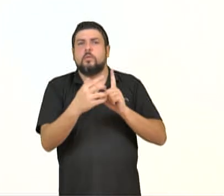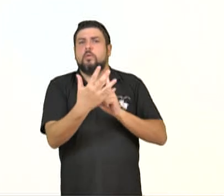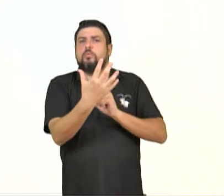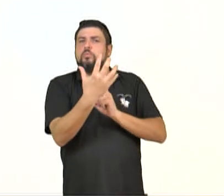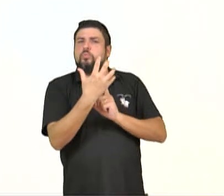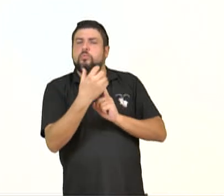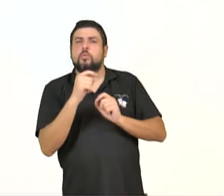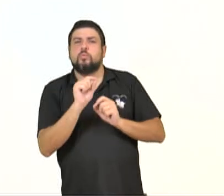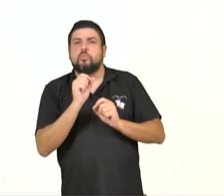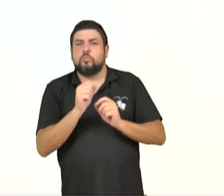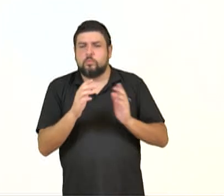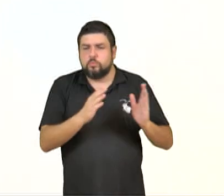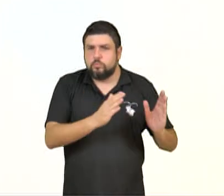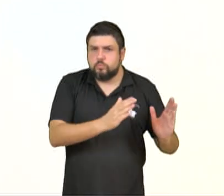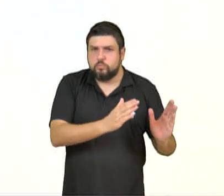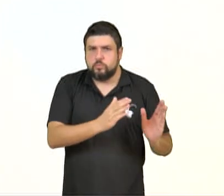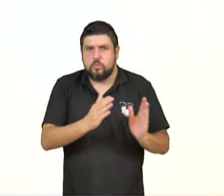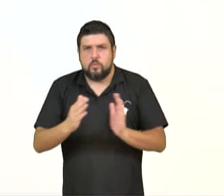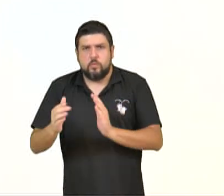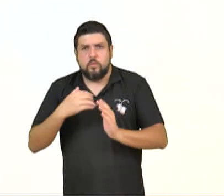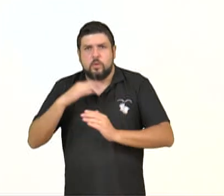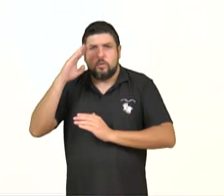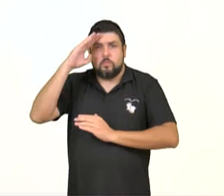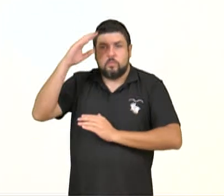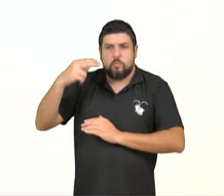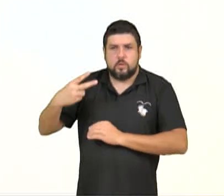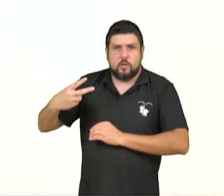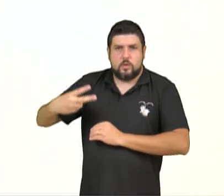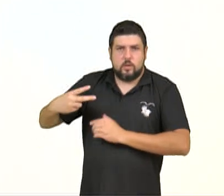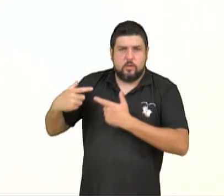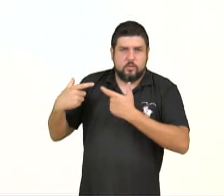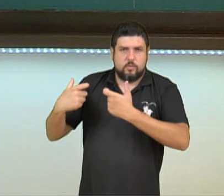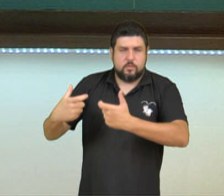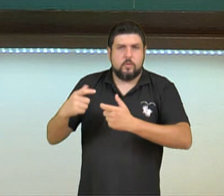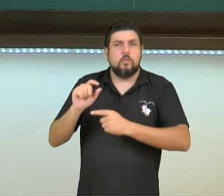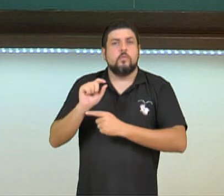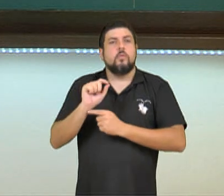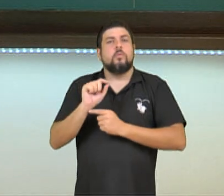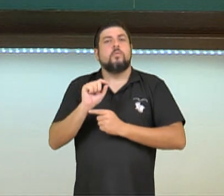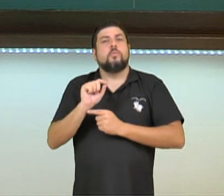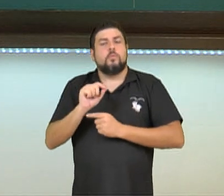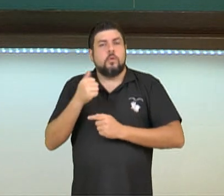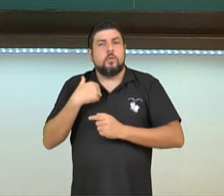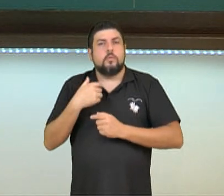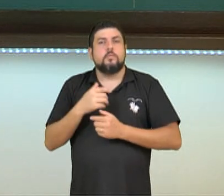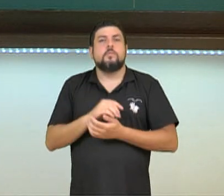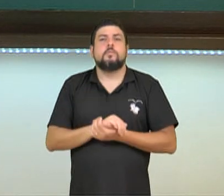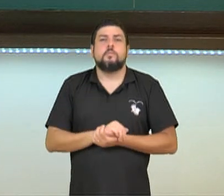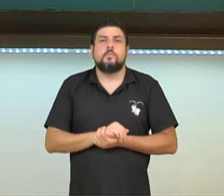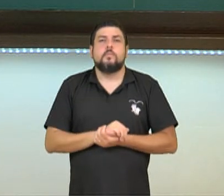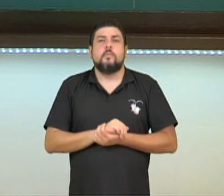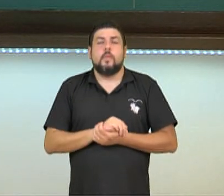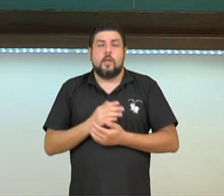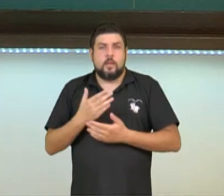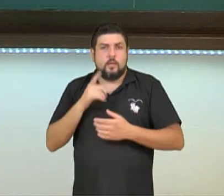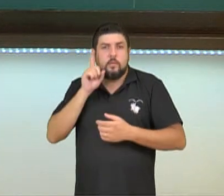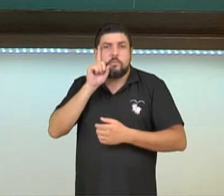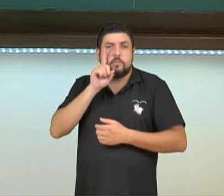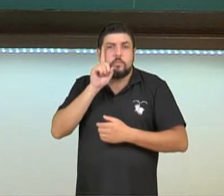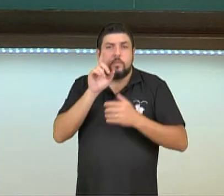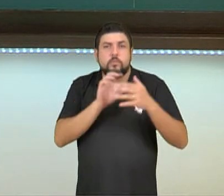também durante todo o processo, principalmente da Segunda Guerra Mundial, não poderia deixar de mencionar. Nele, nós